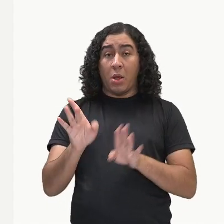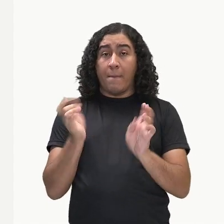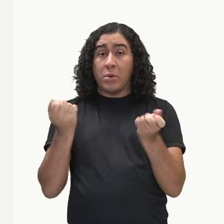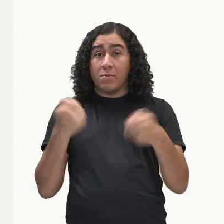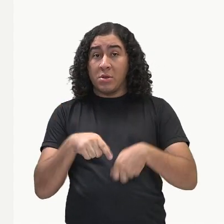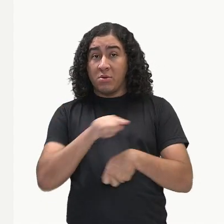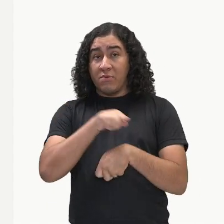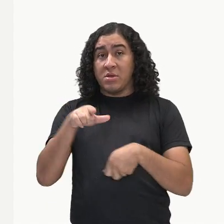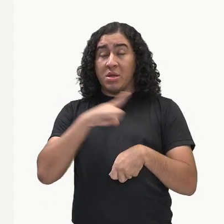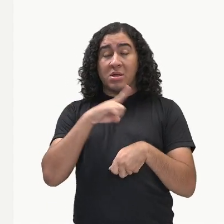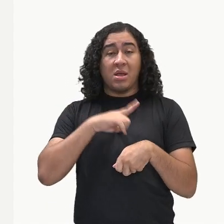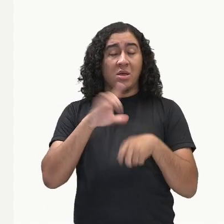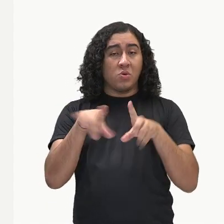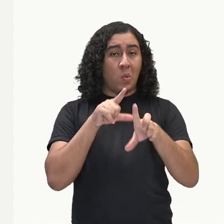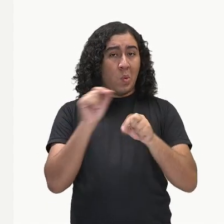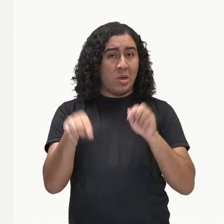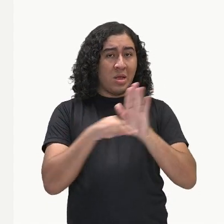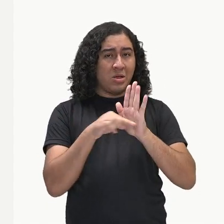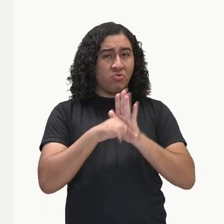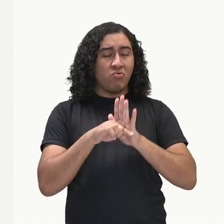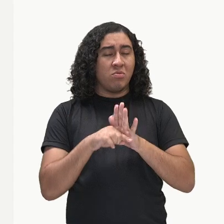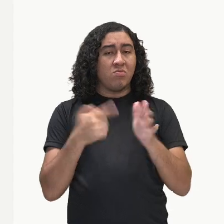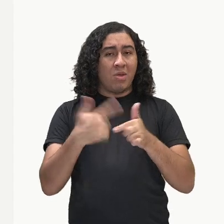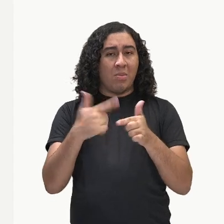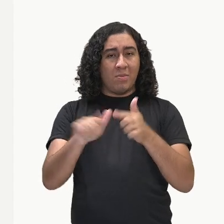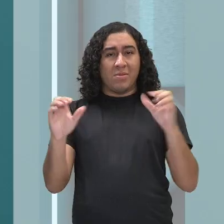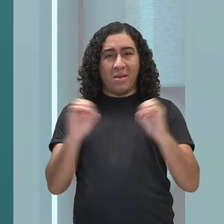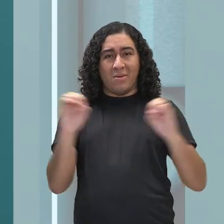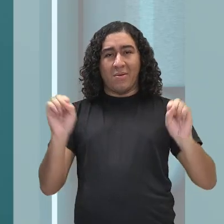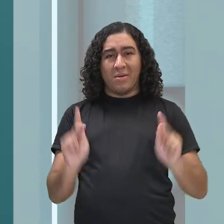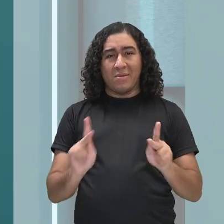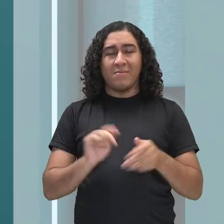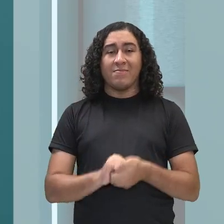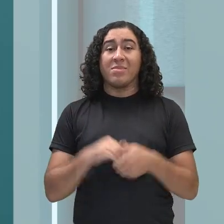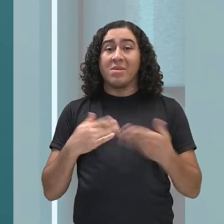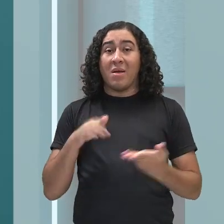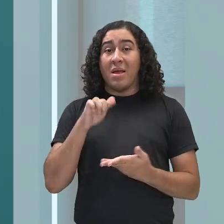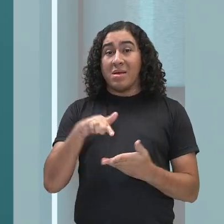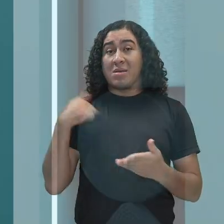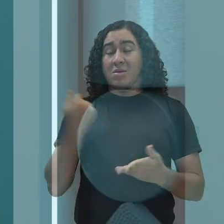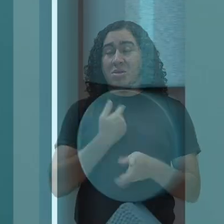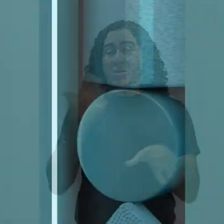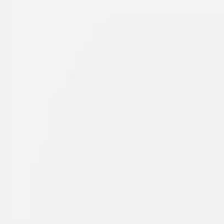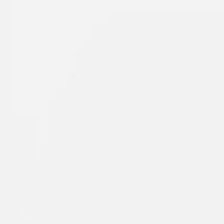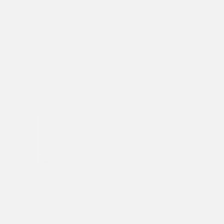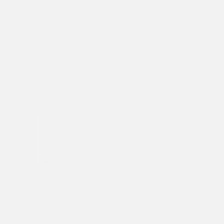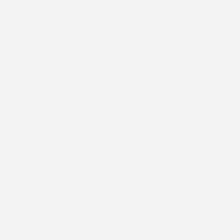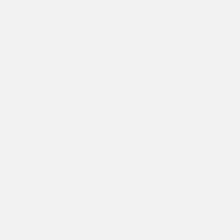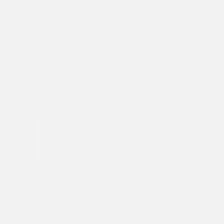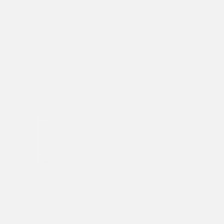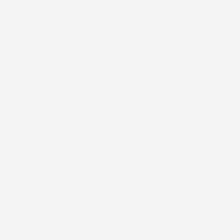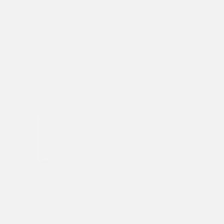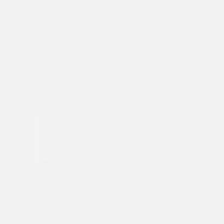poder fazer a forma negativa, sem problema nenhum. Tudo bem? E essa foi a nossa revisão.